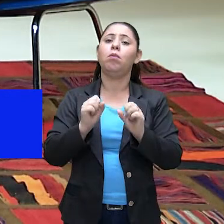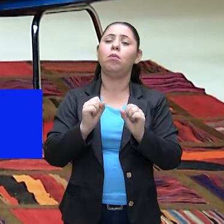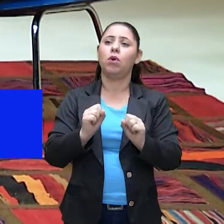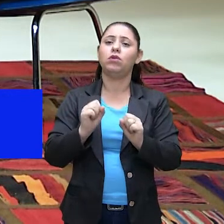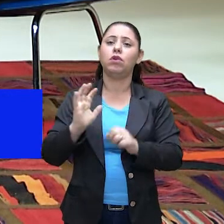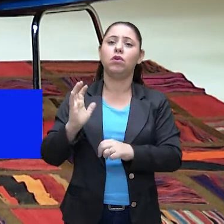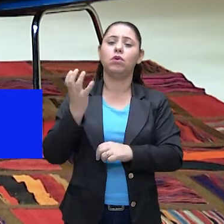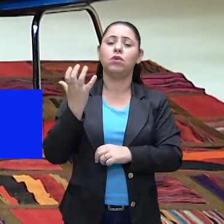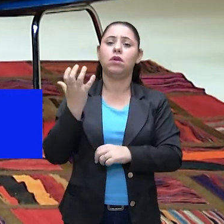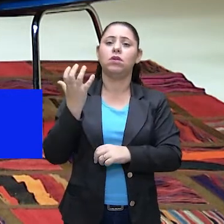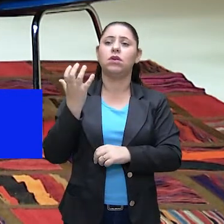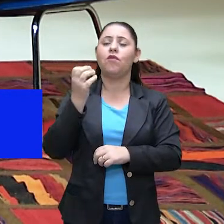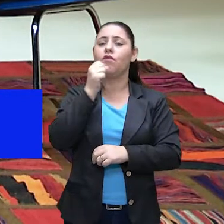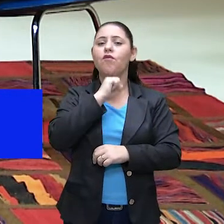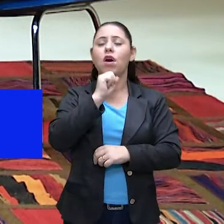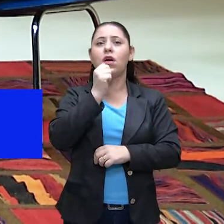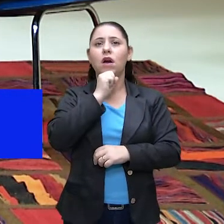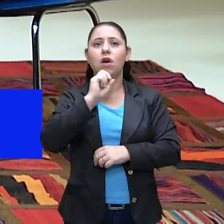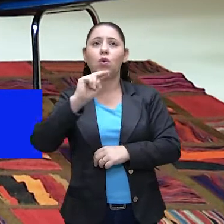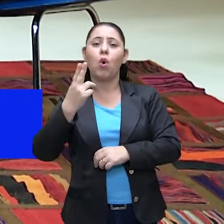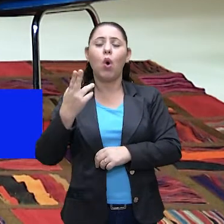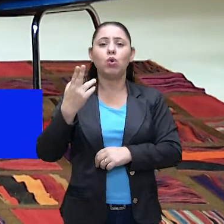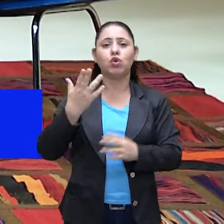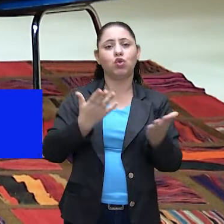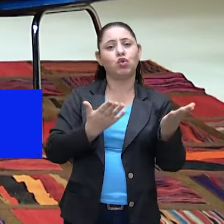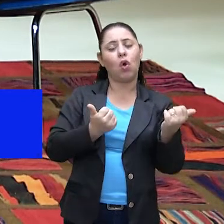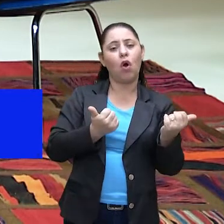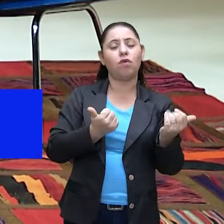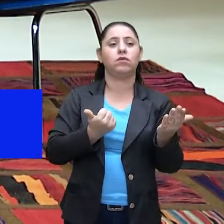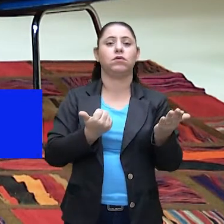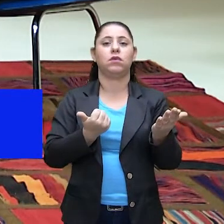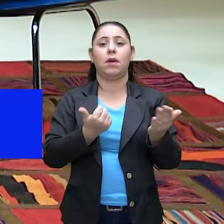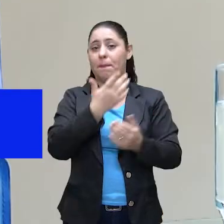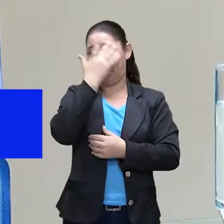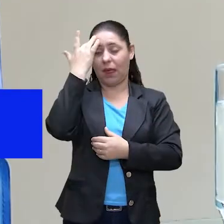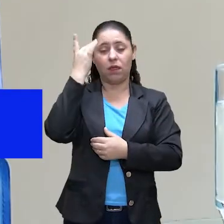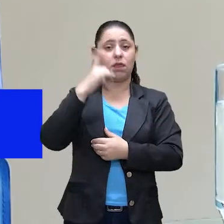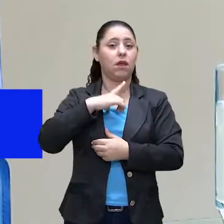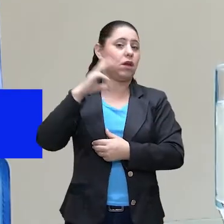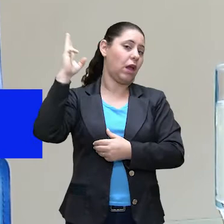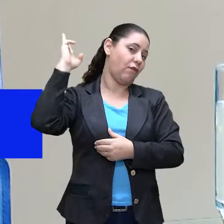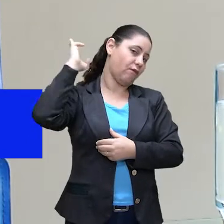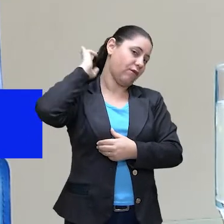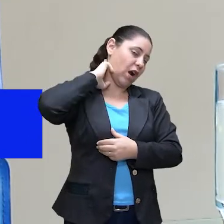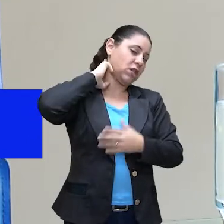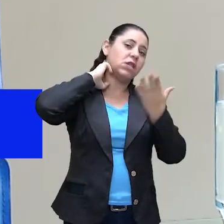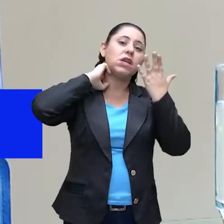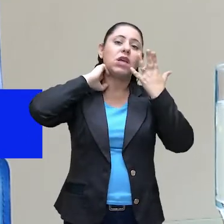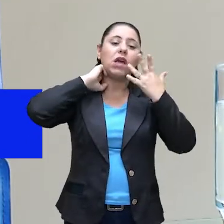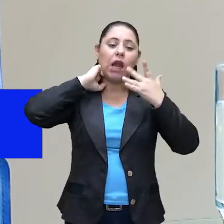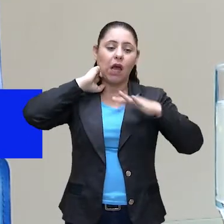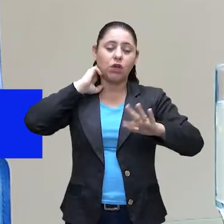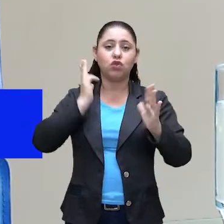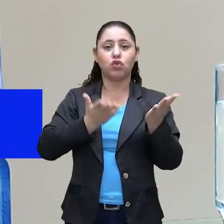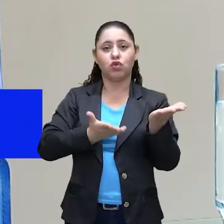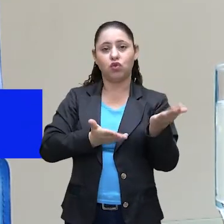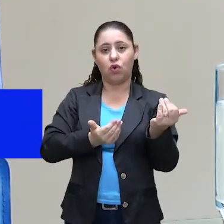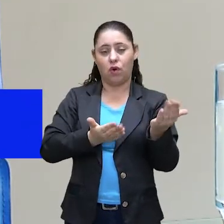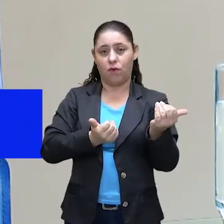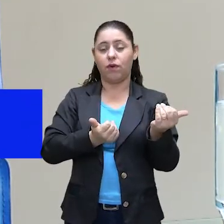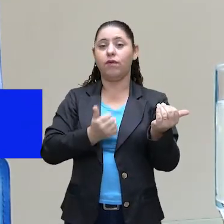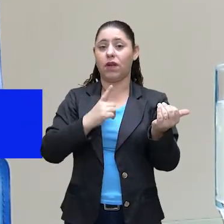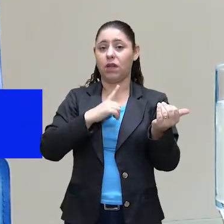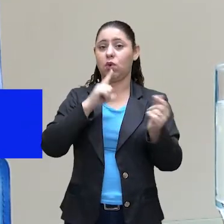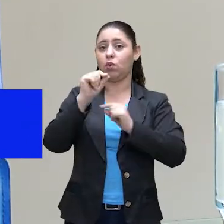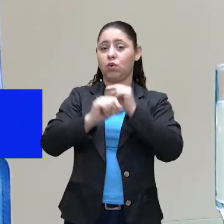pode acontecer na tenra-idade. Um indivíduo que, por exemplo, tem uma meningite na sua infância ou adolescência,